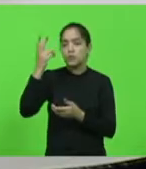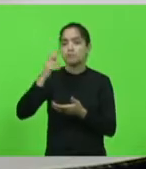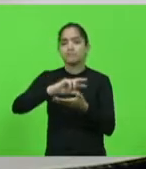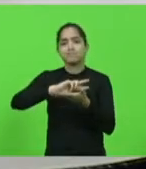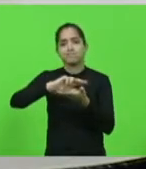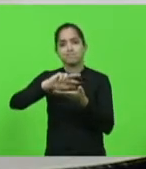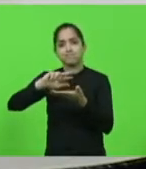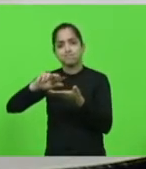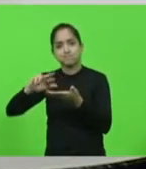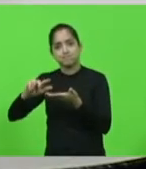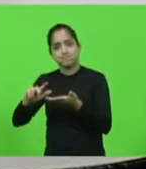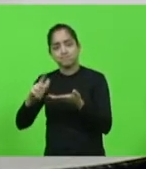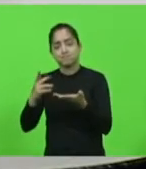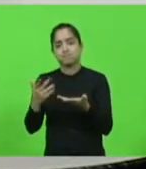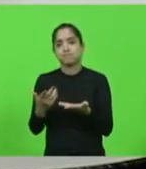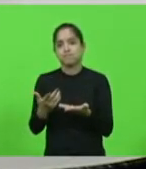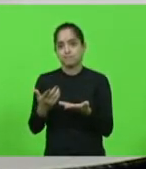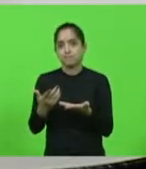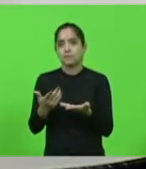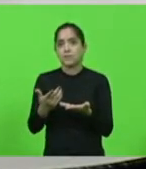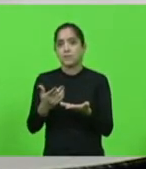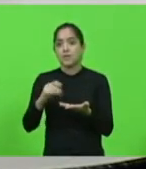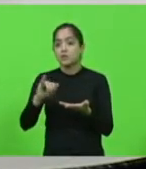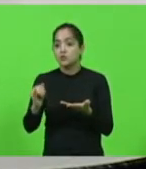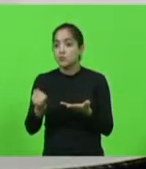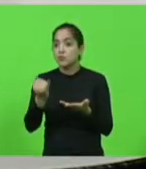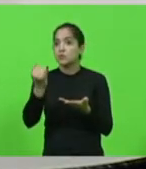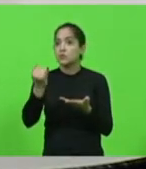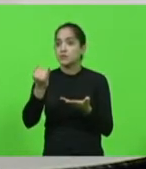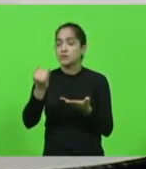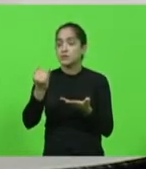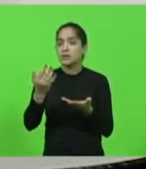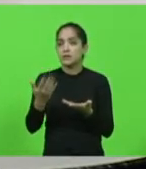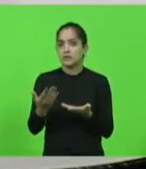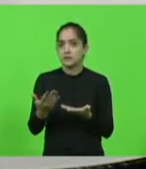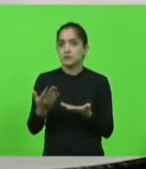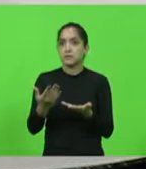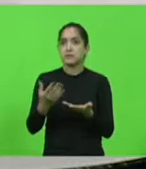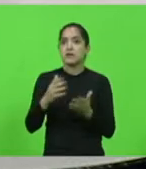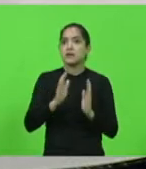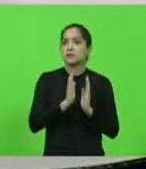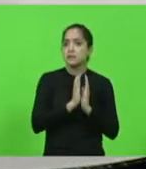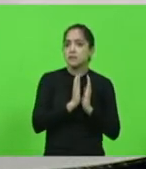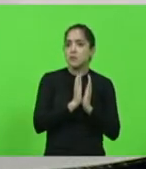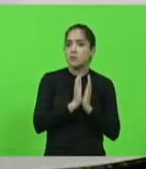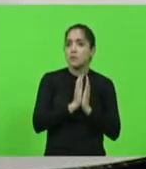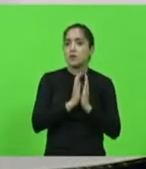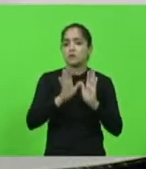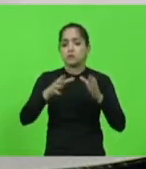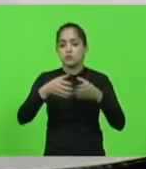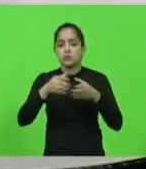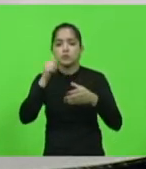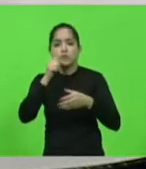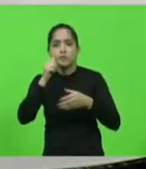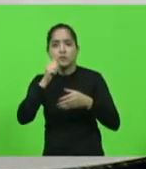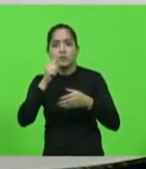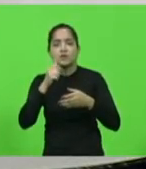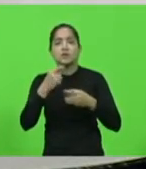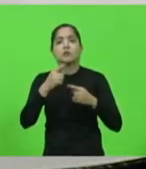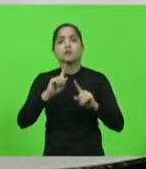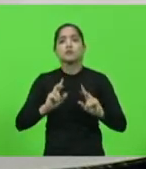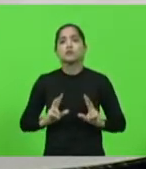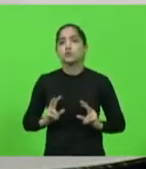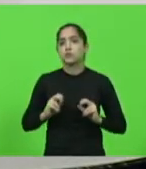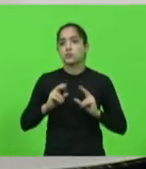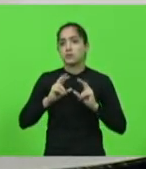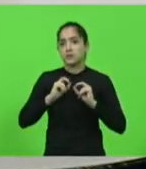a gente tem um rol de oportunidades muito significativo. As APAES, as redes femininas de combate ao câncer, enfim, são